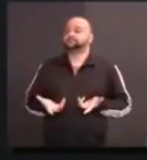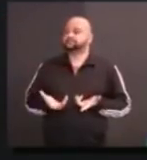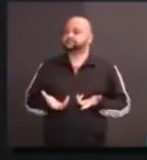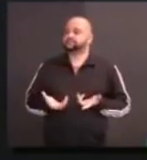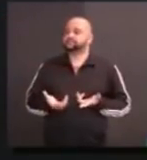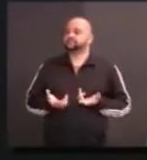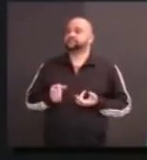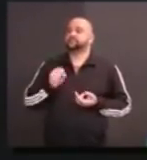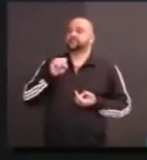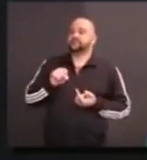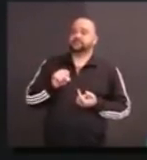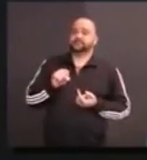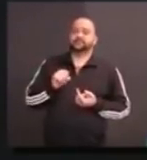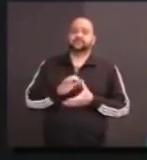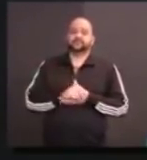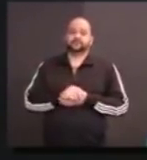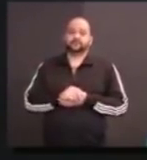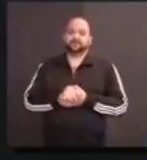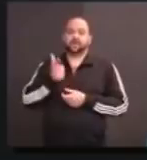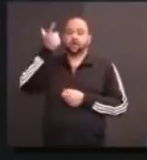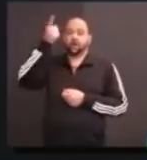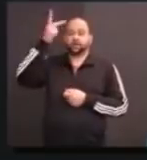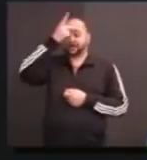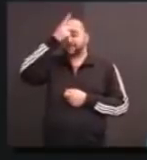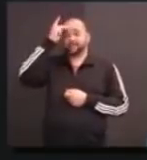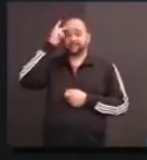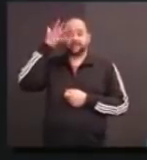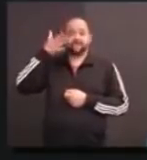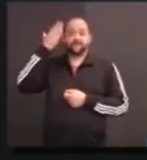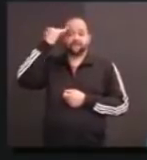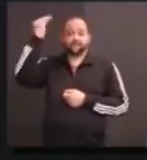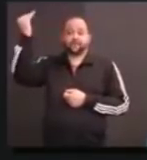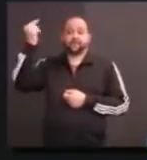Se fosse fulano, isso aqui estaria cheio.